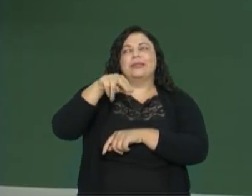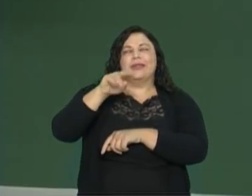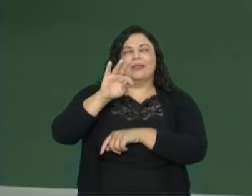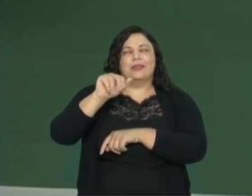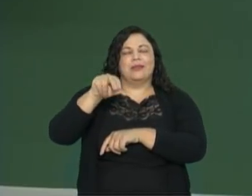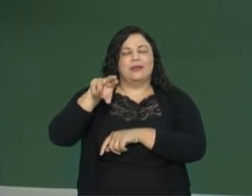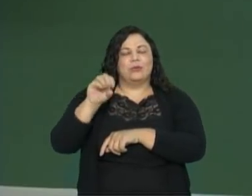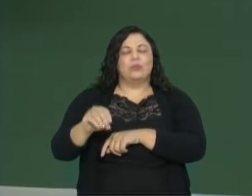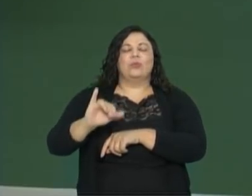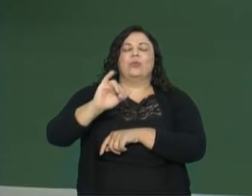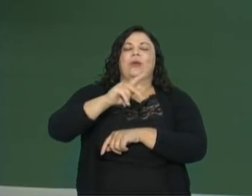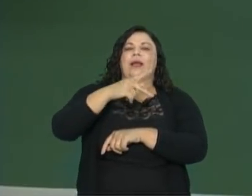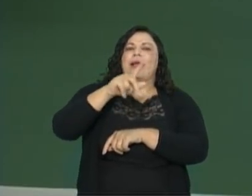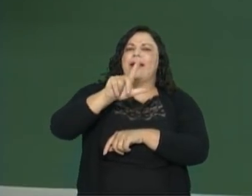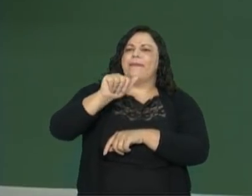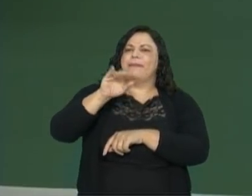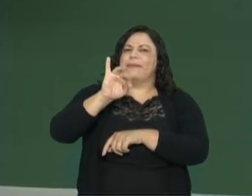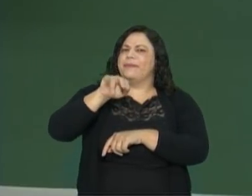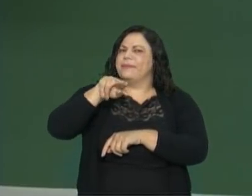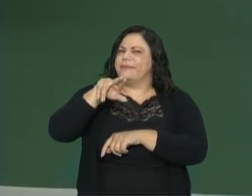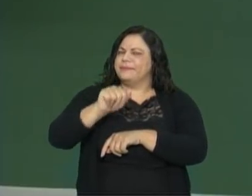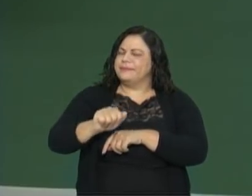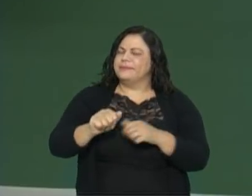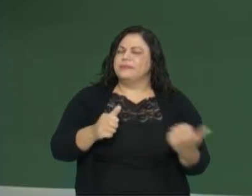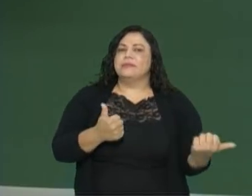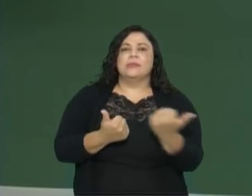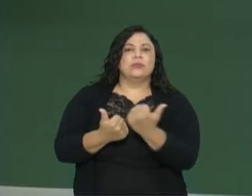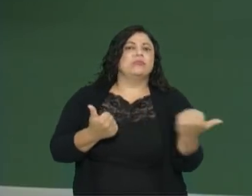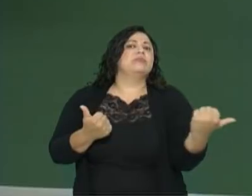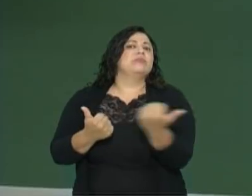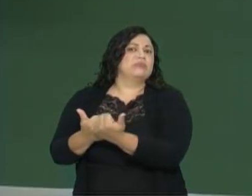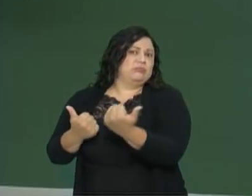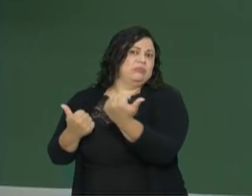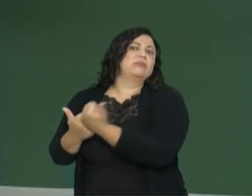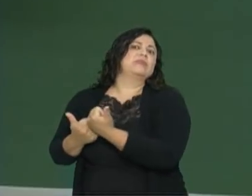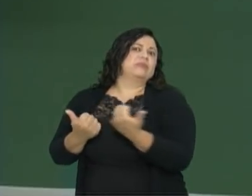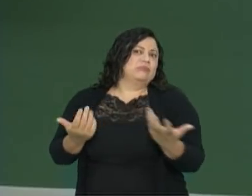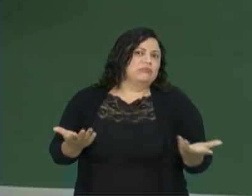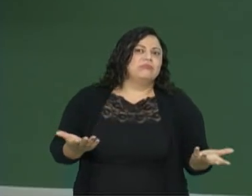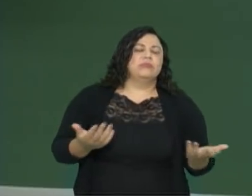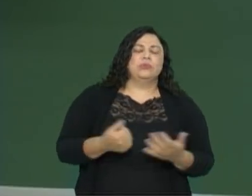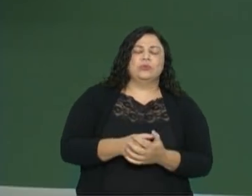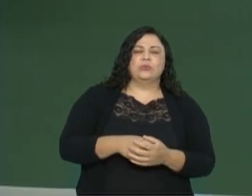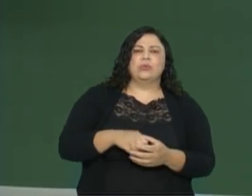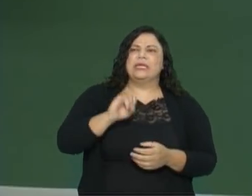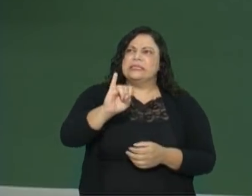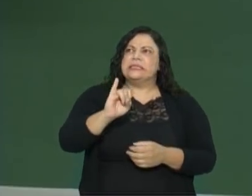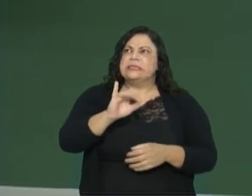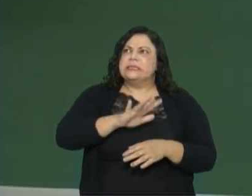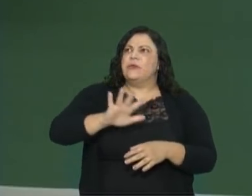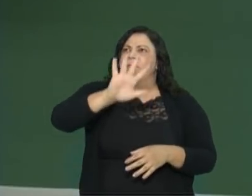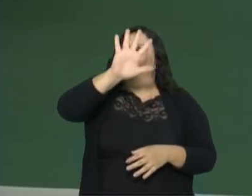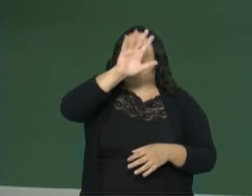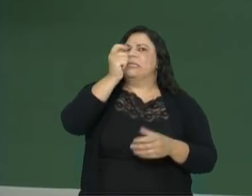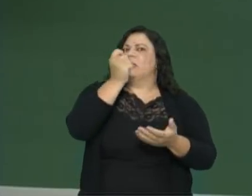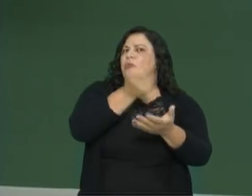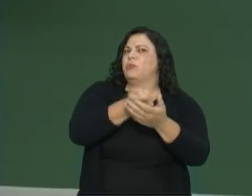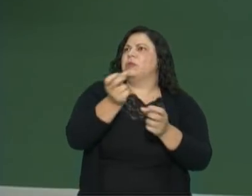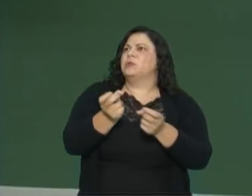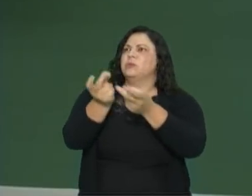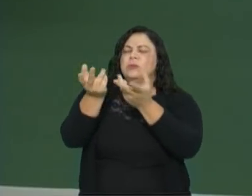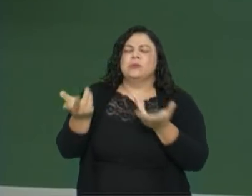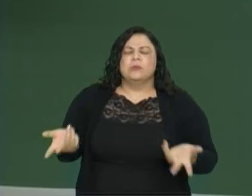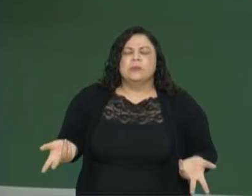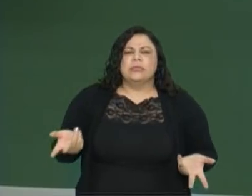a platina, são substitutos do nióbio. Outro motivo também, que se aumentar o preço do nióbio, tem outros metais que eu posso